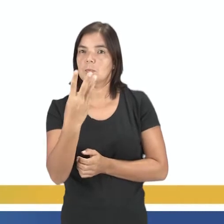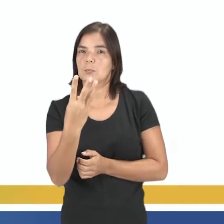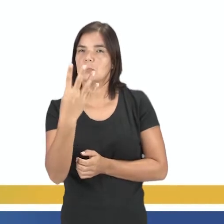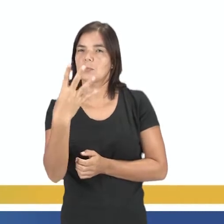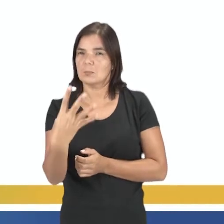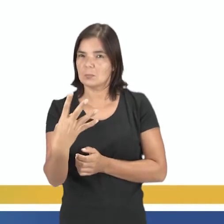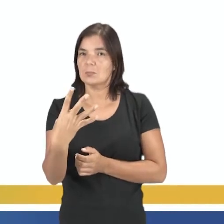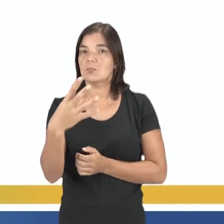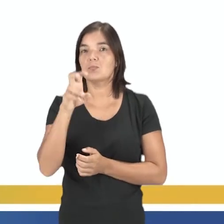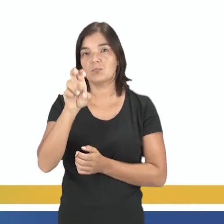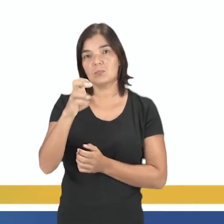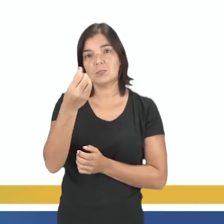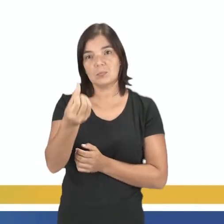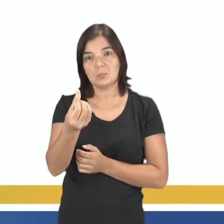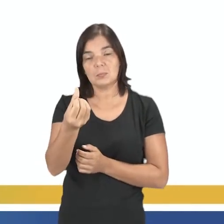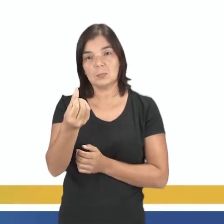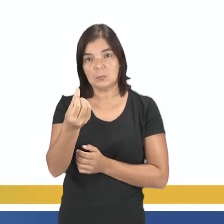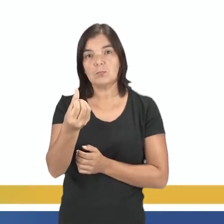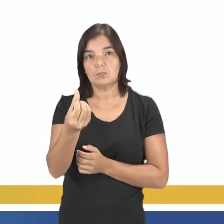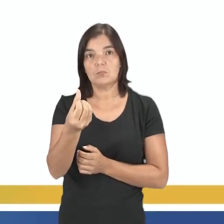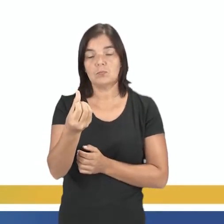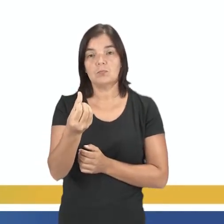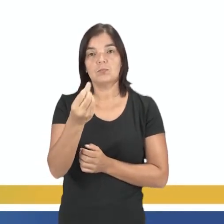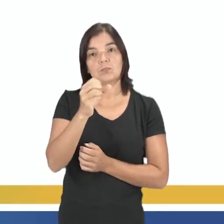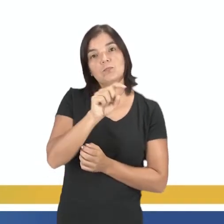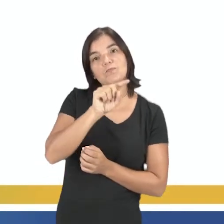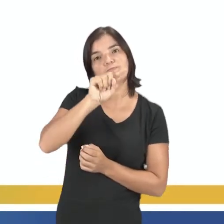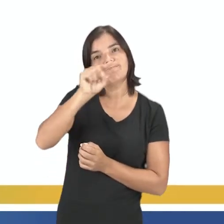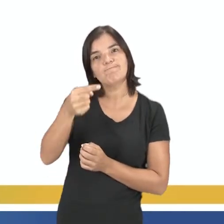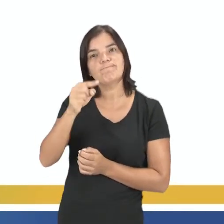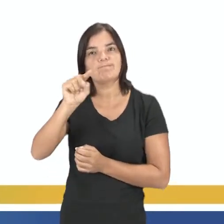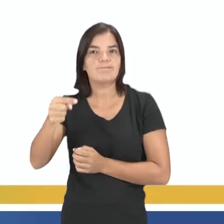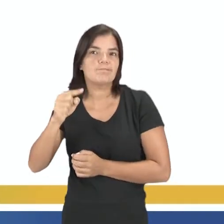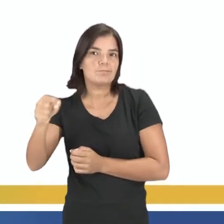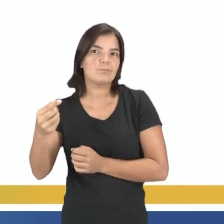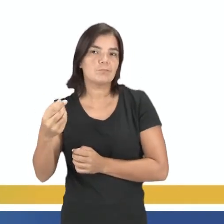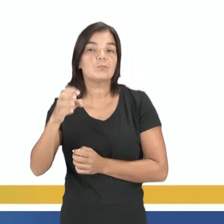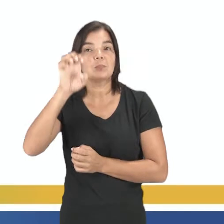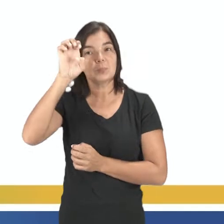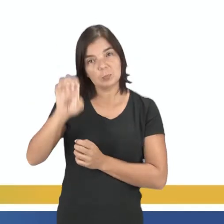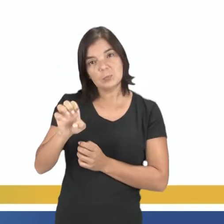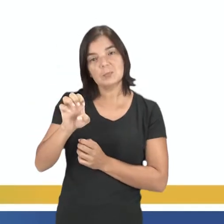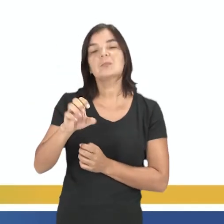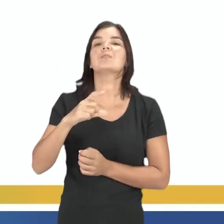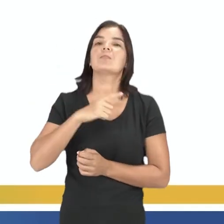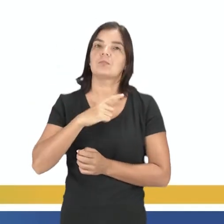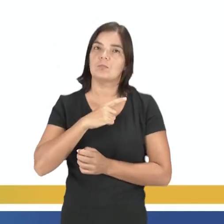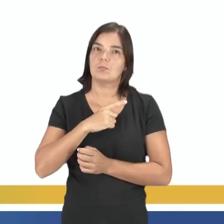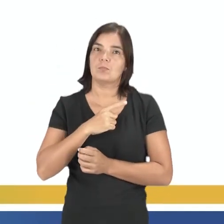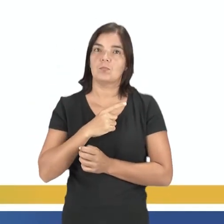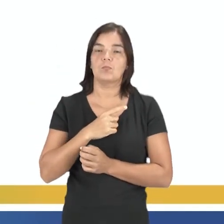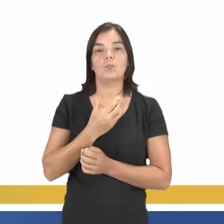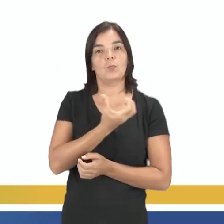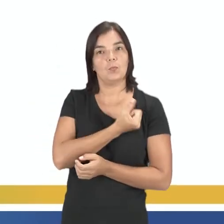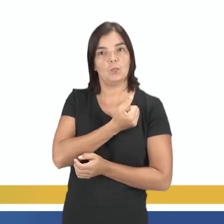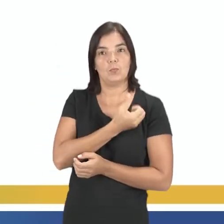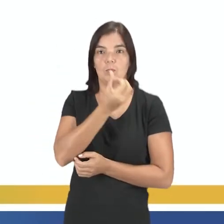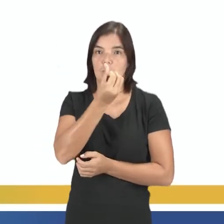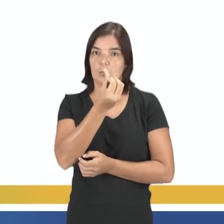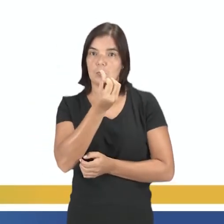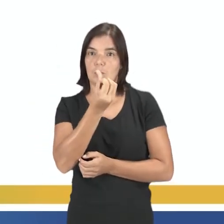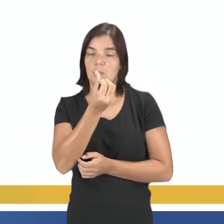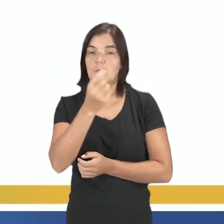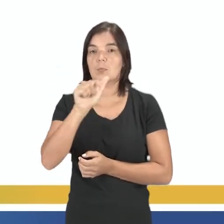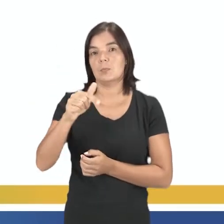3, 4, 5, 6 casas. Se você andar 6 casas para a esquerda, a vírgula vai ficar entre o número 6 e